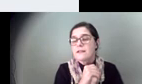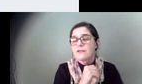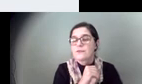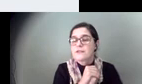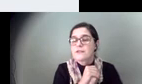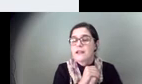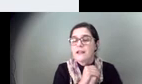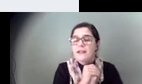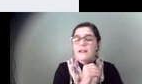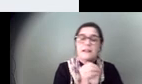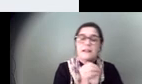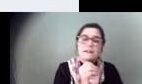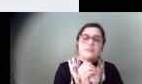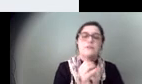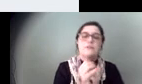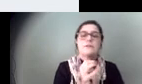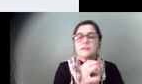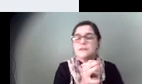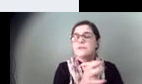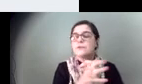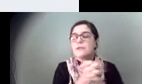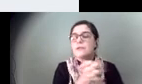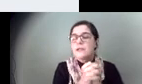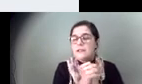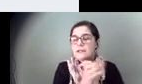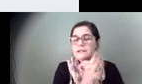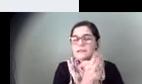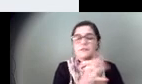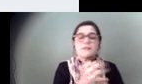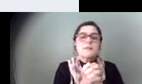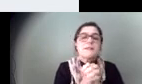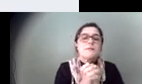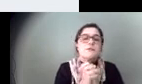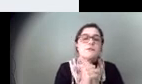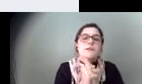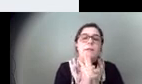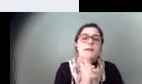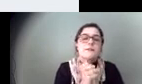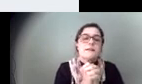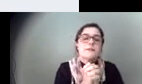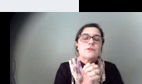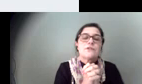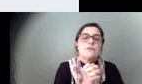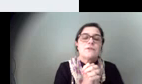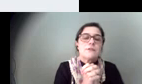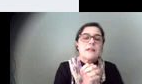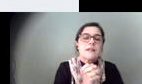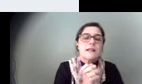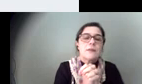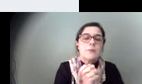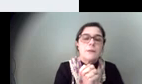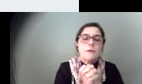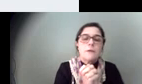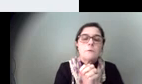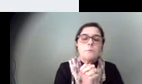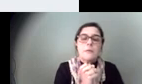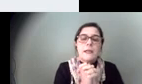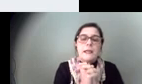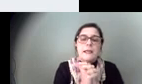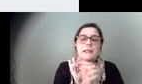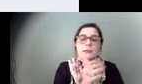e nós fomos, né, elencando, avaliando e assim nós passamos o semestre. Então, nós tivemos ali o